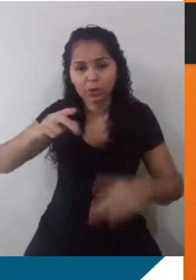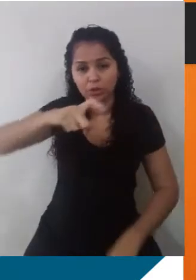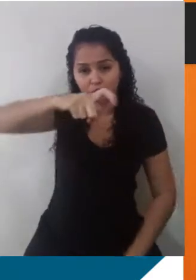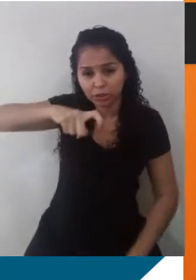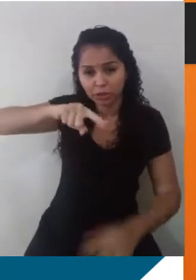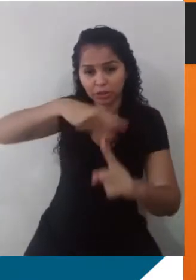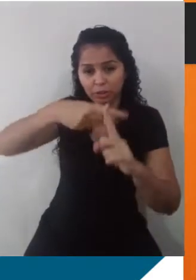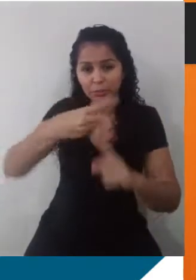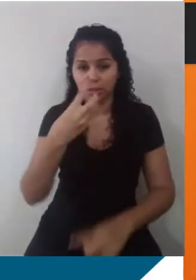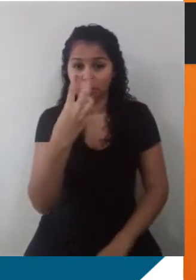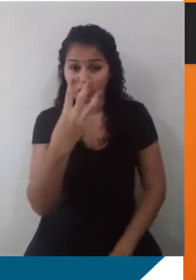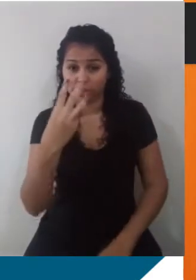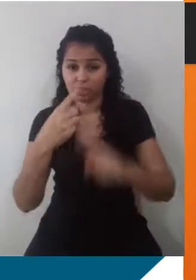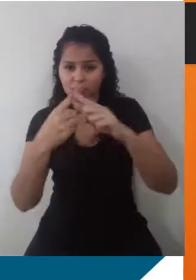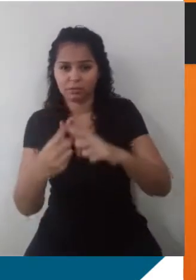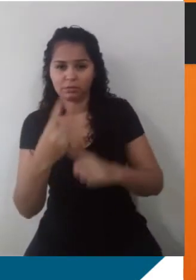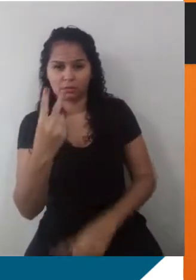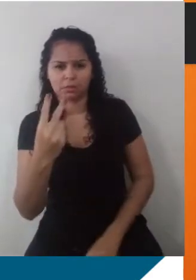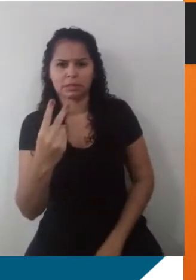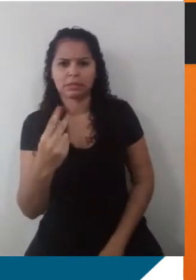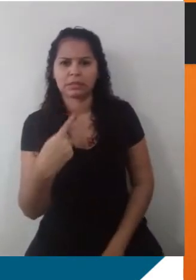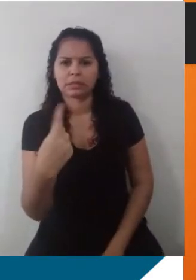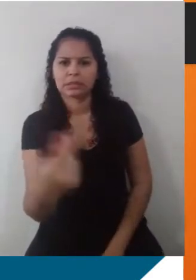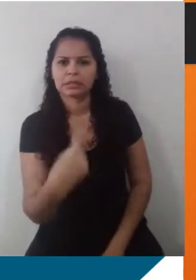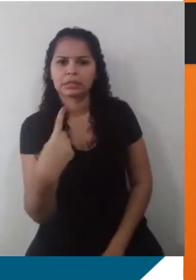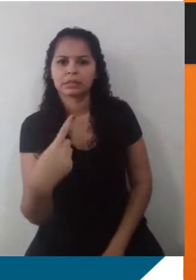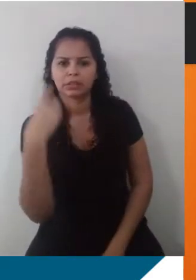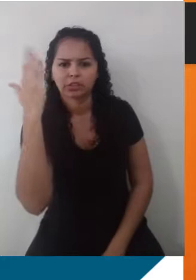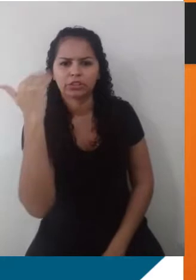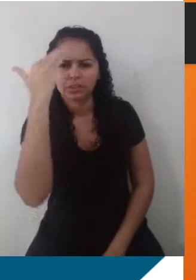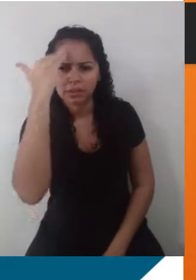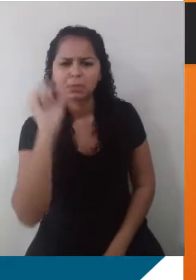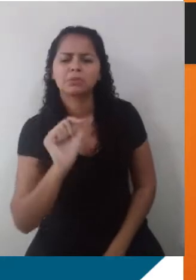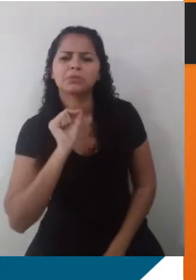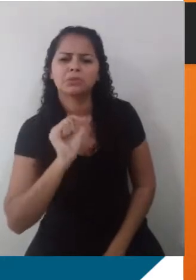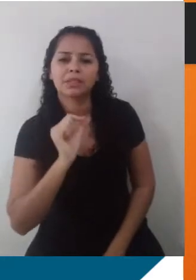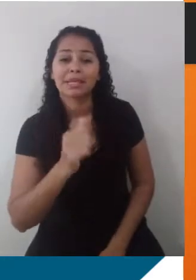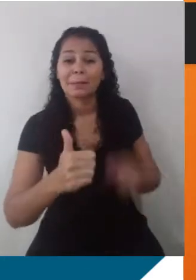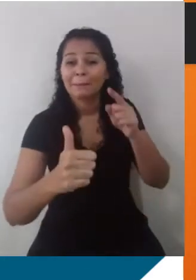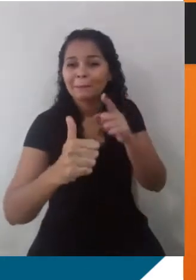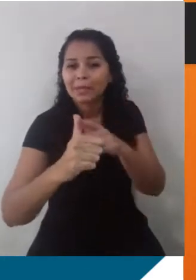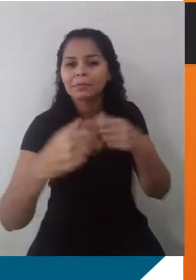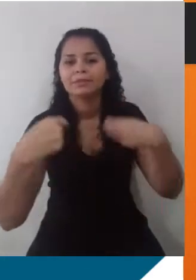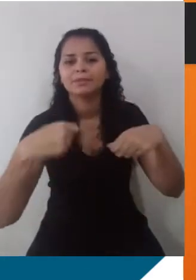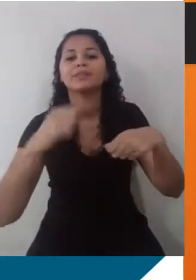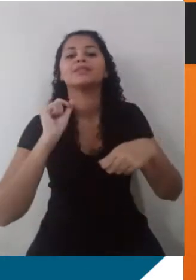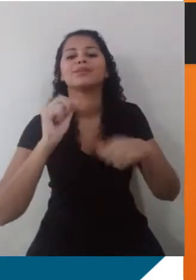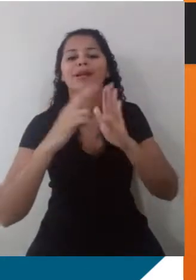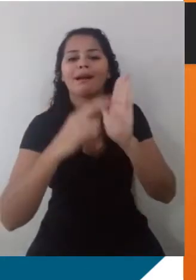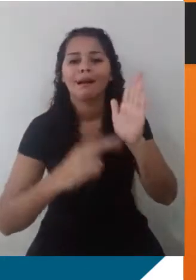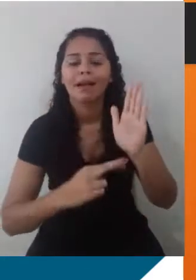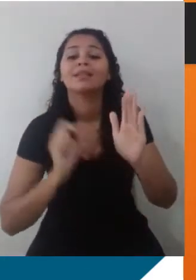mais 3 vezes 2, eu e você já sabemos que primeiro deve ser feita a multiplicação, para